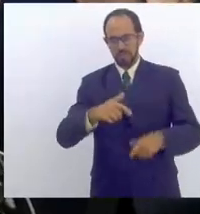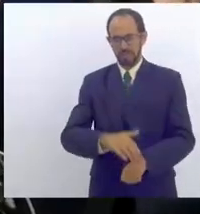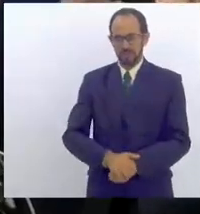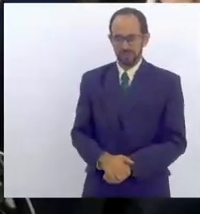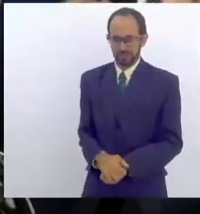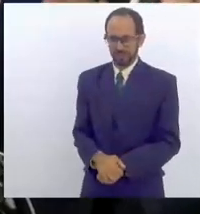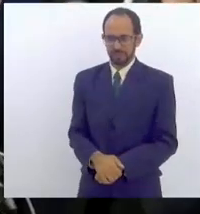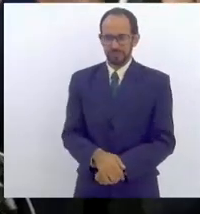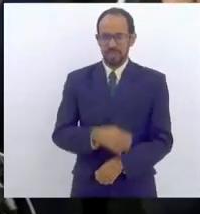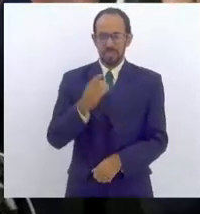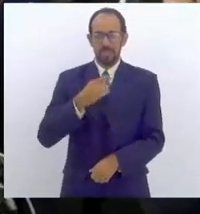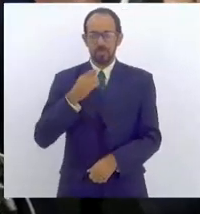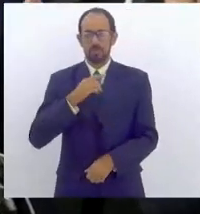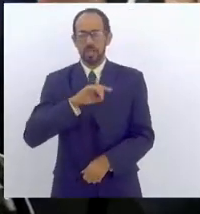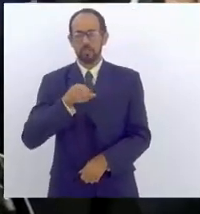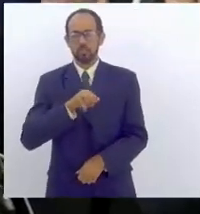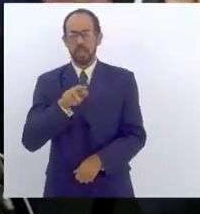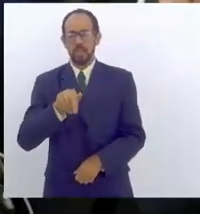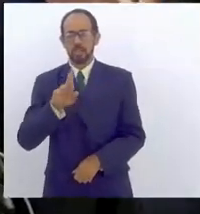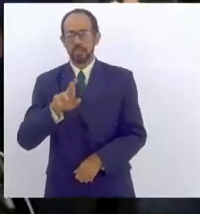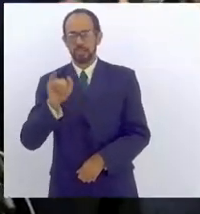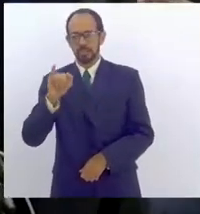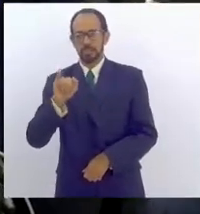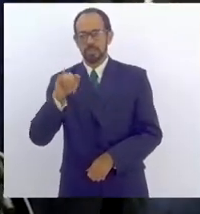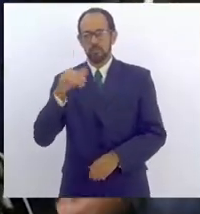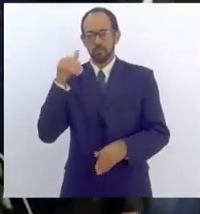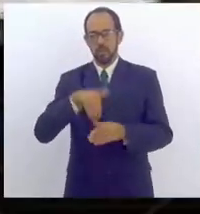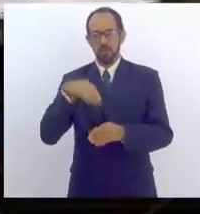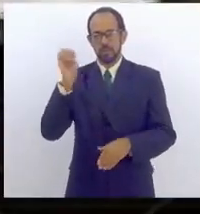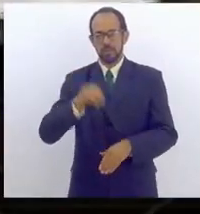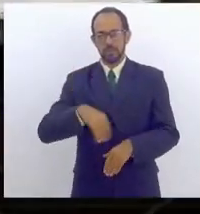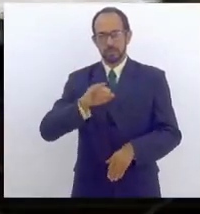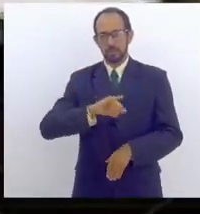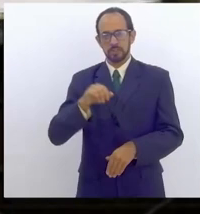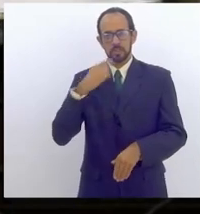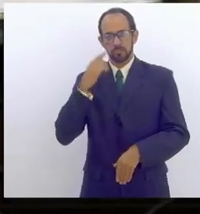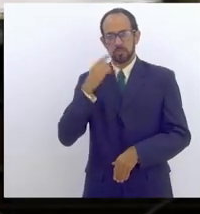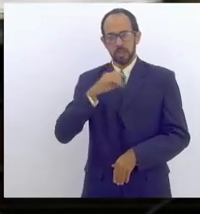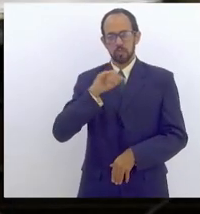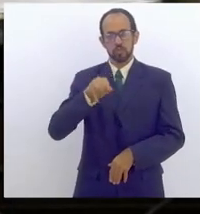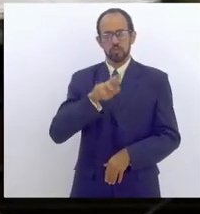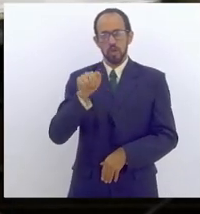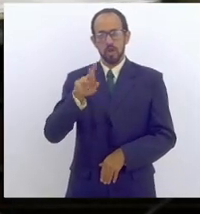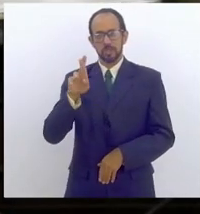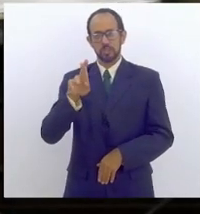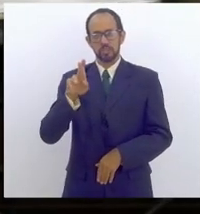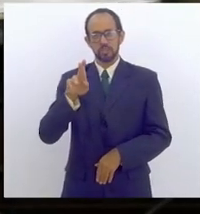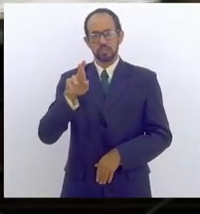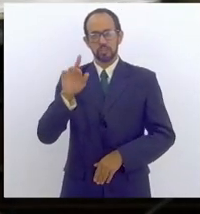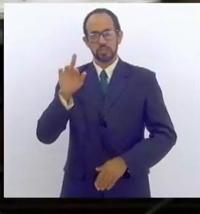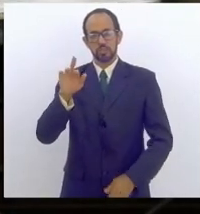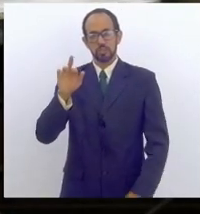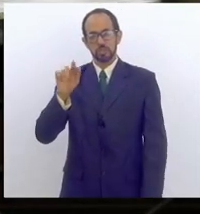Deputado Jari, vota sim. Deputado Jorge Felipe Neto.